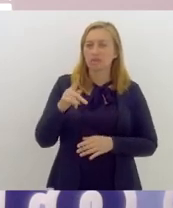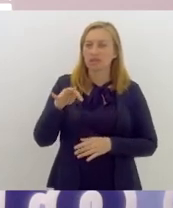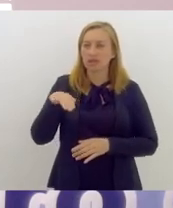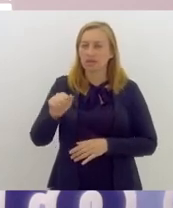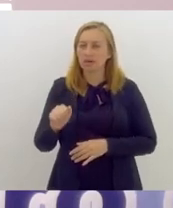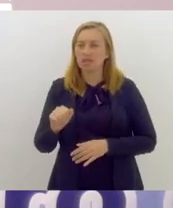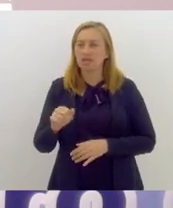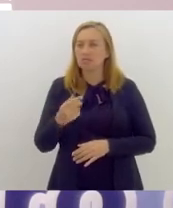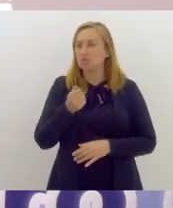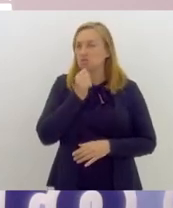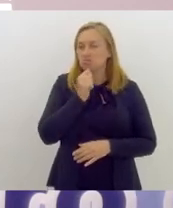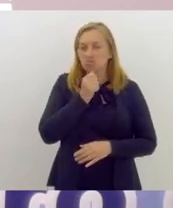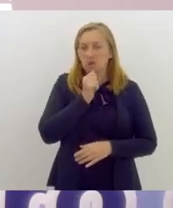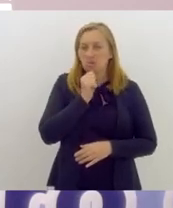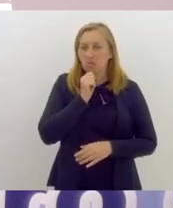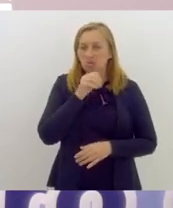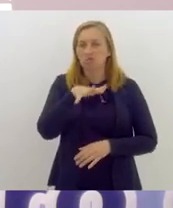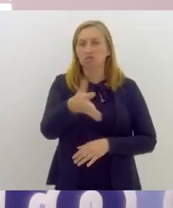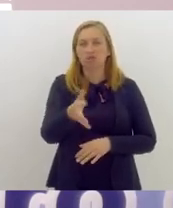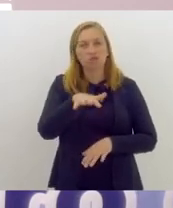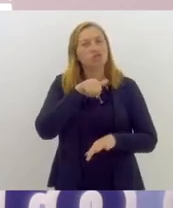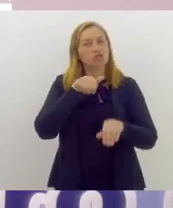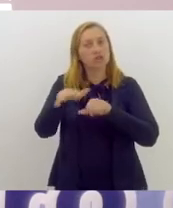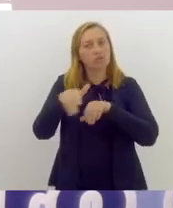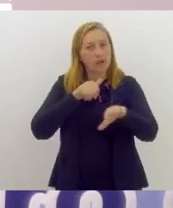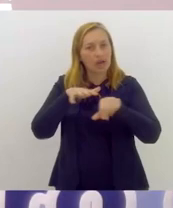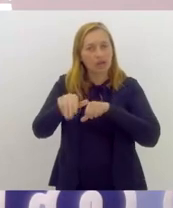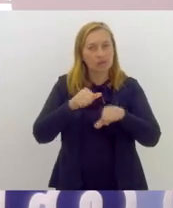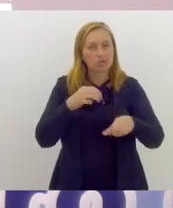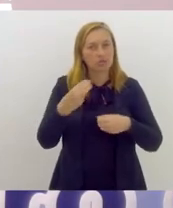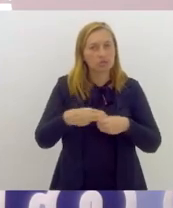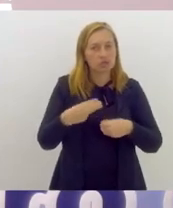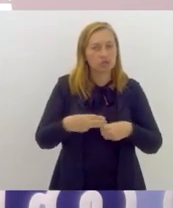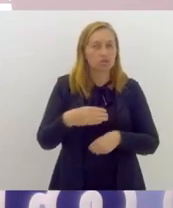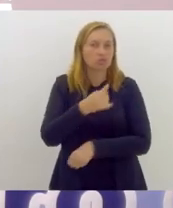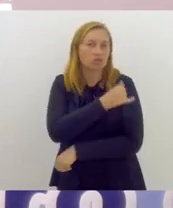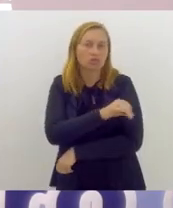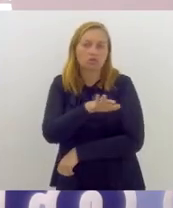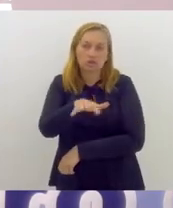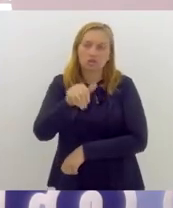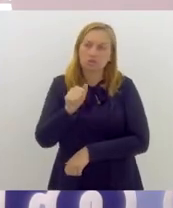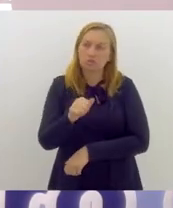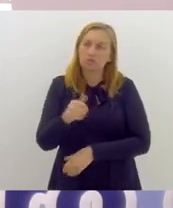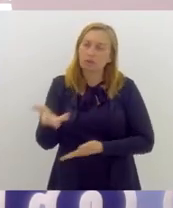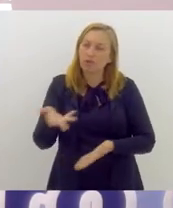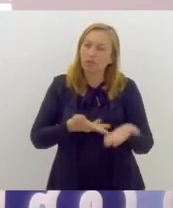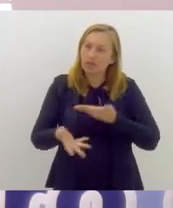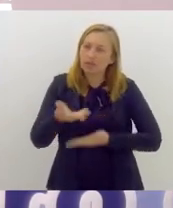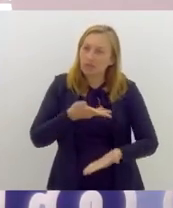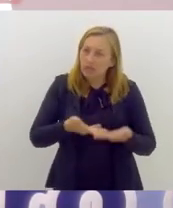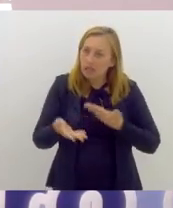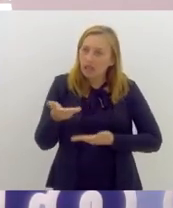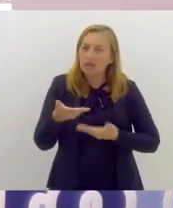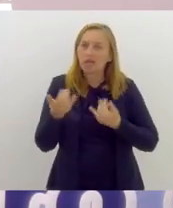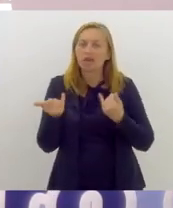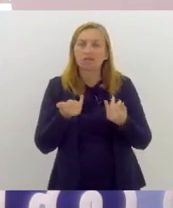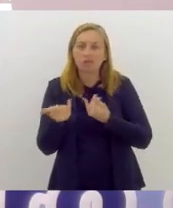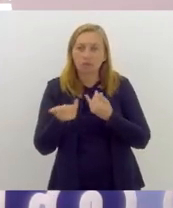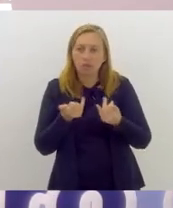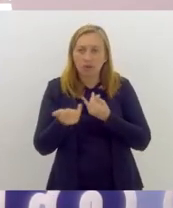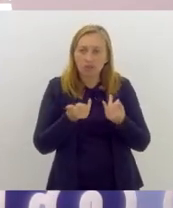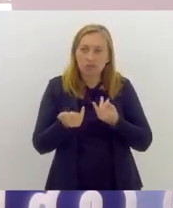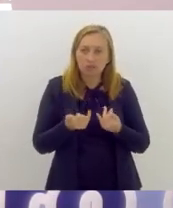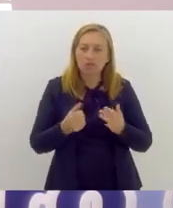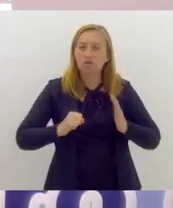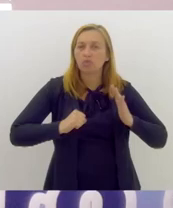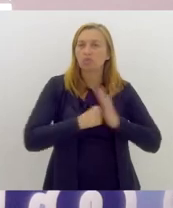momento o município de Janeiro foi chamado pelo órgão Estadual que no caso a Enéa para tentar compartilhar compartilha ele aqui já